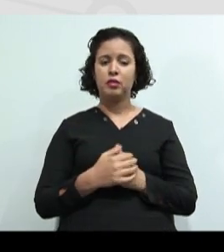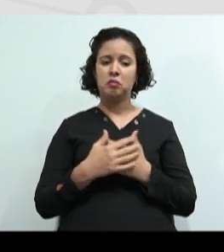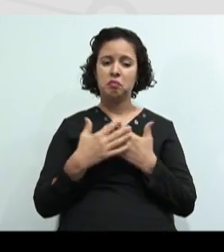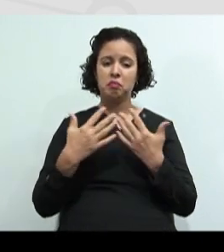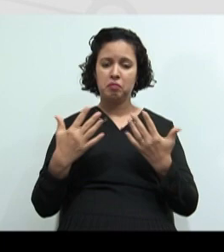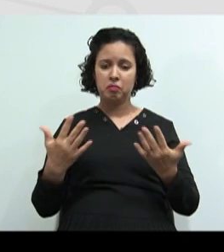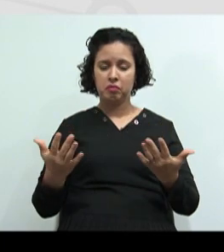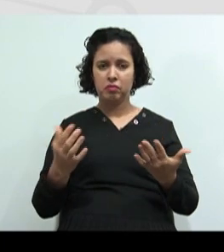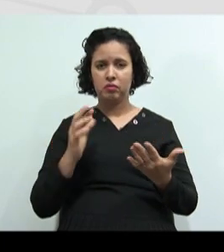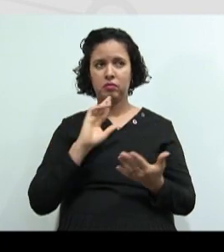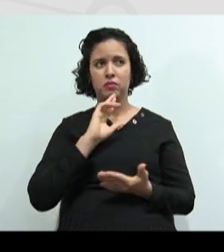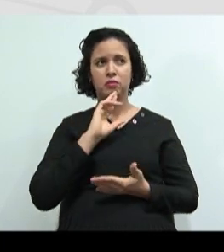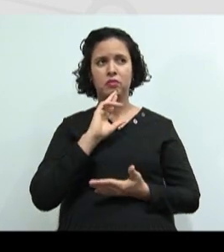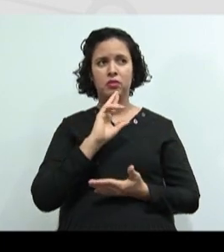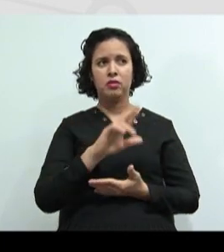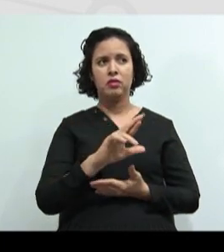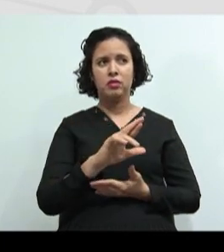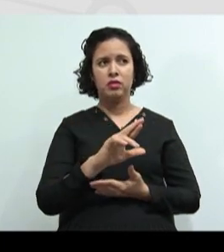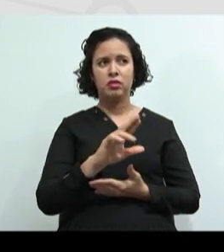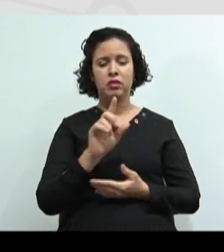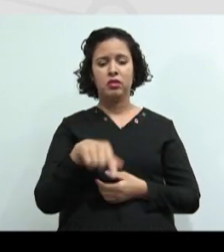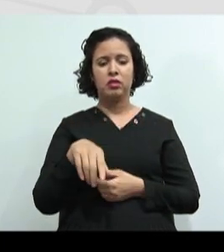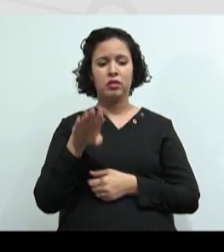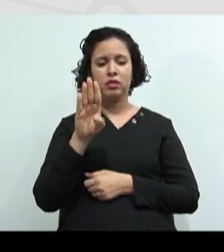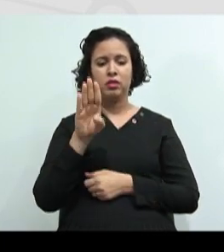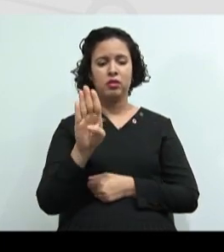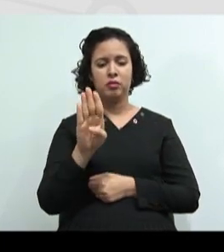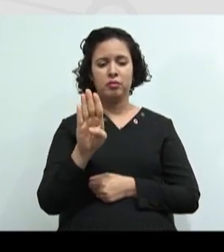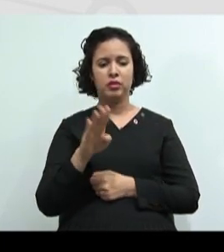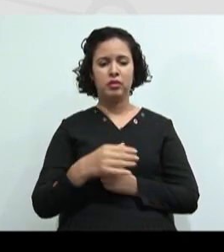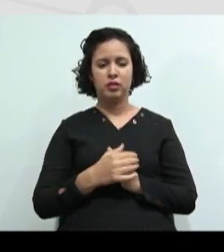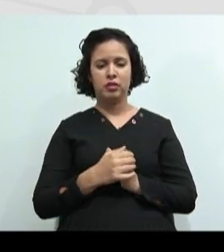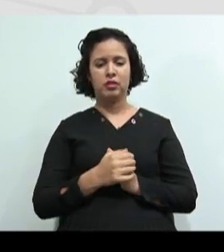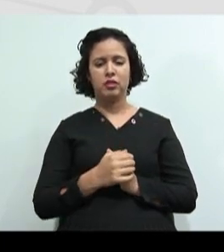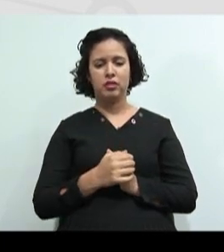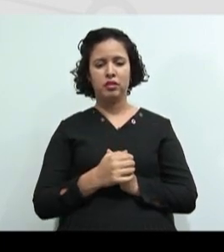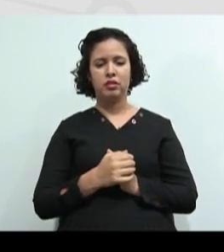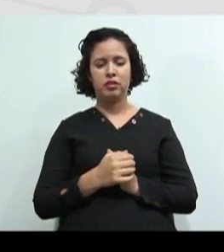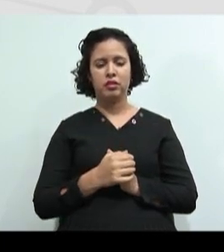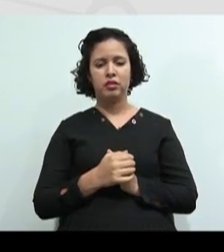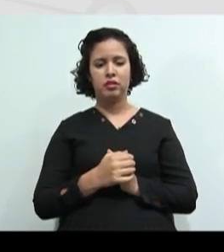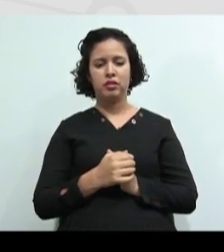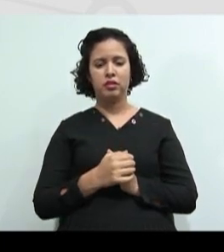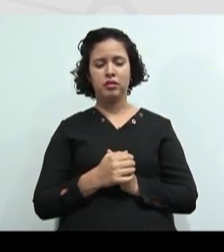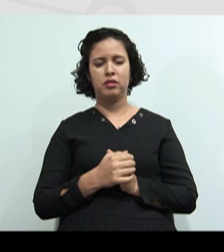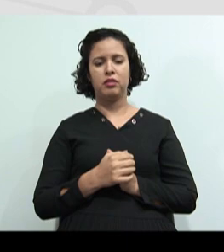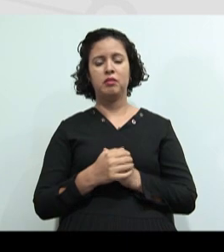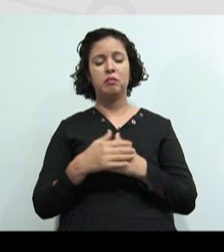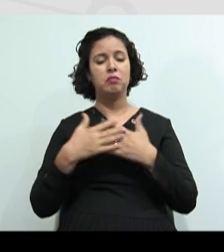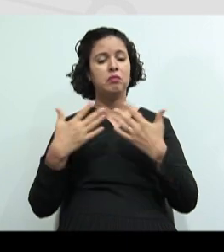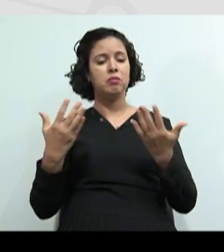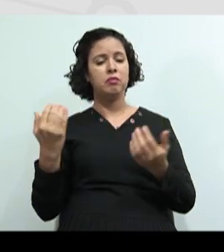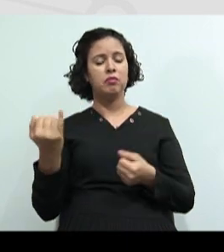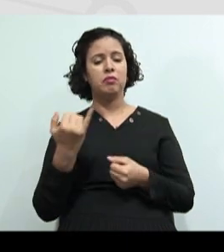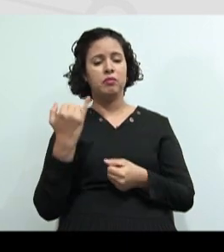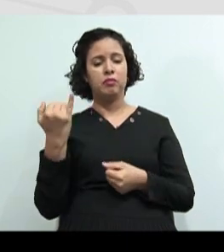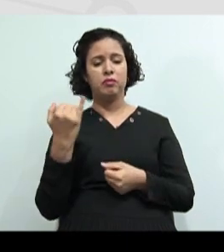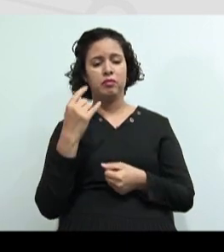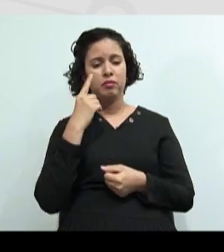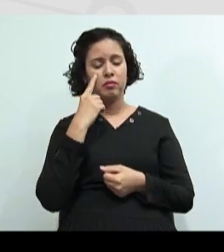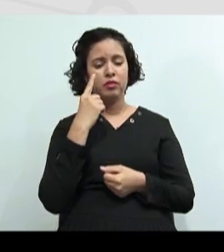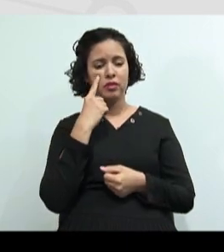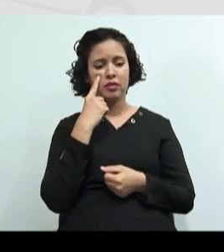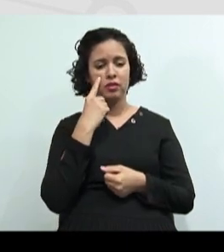Opa! A resposta era letra B, ó. Qual a importância do plano de ação para as organizações? Vamos